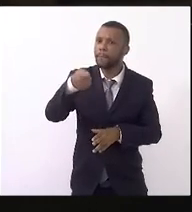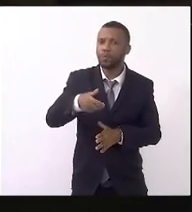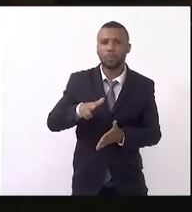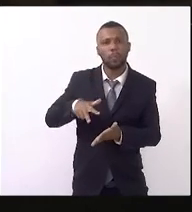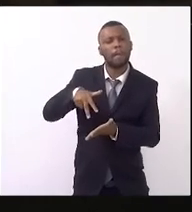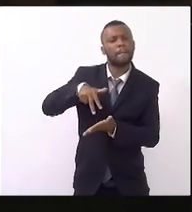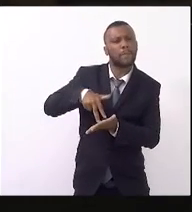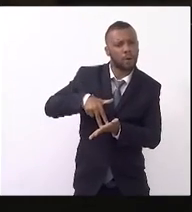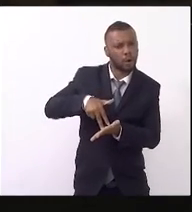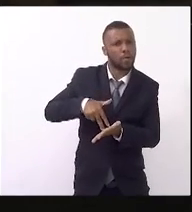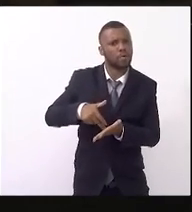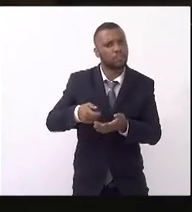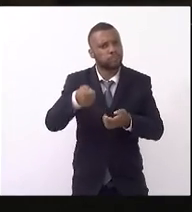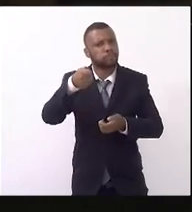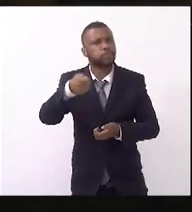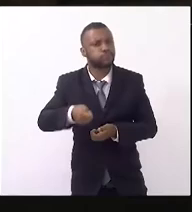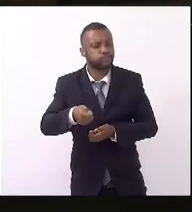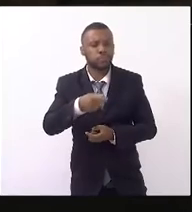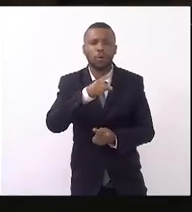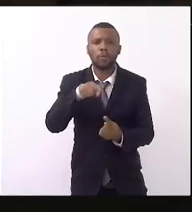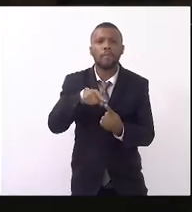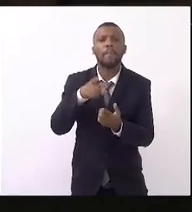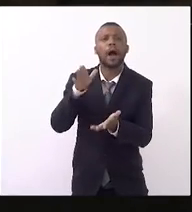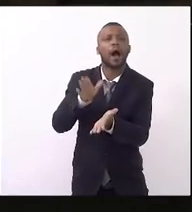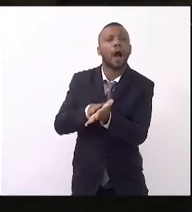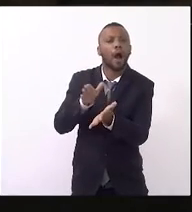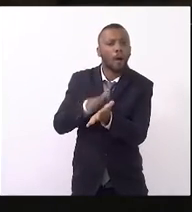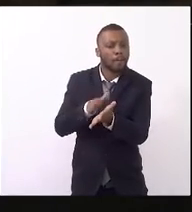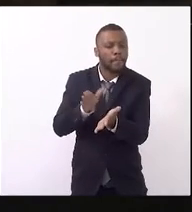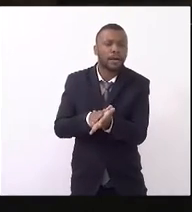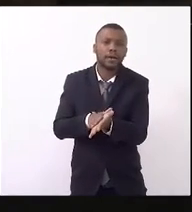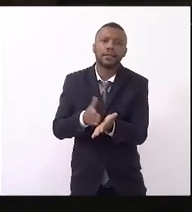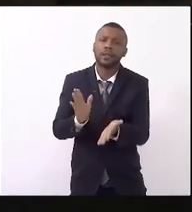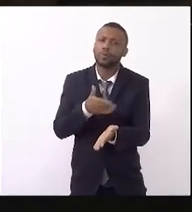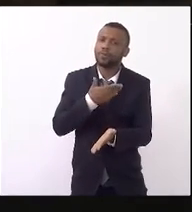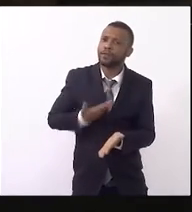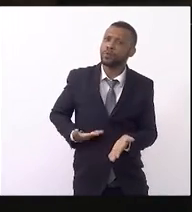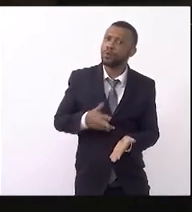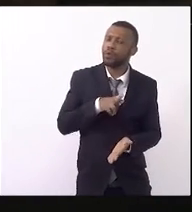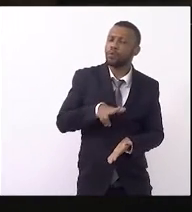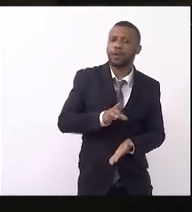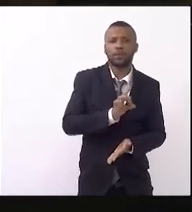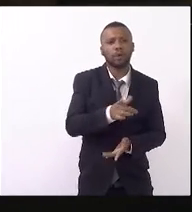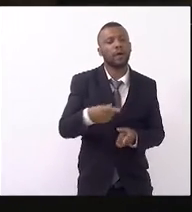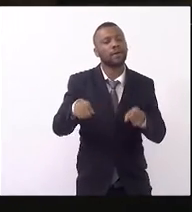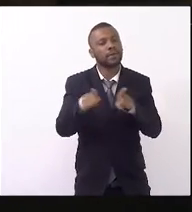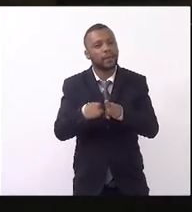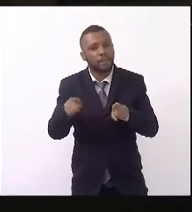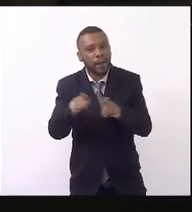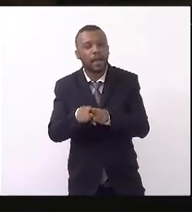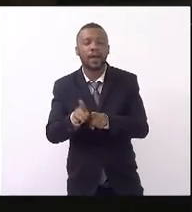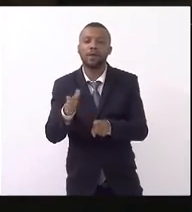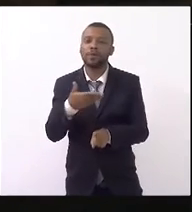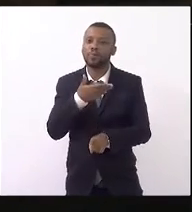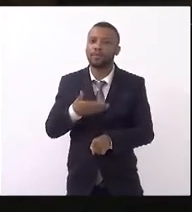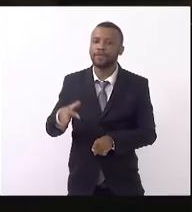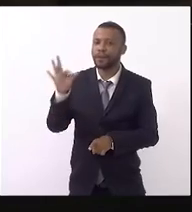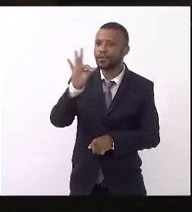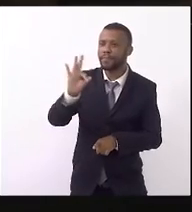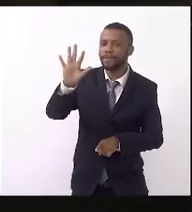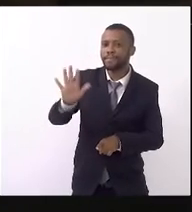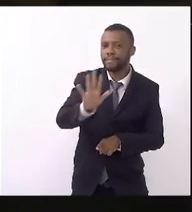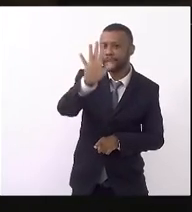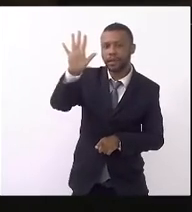mais duro, na cobrança não só do governador, como também do governo federal,